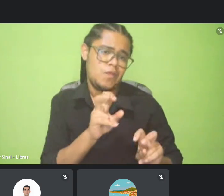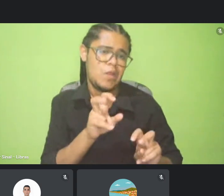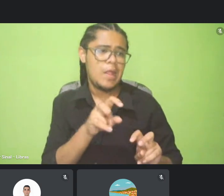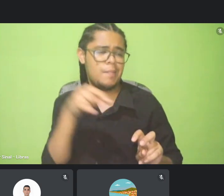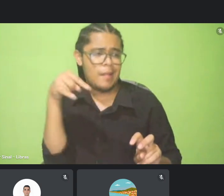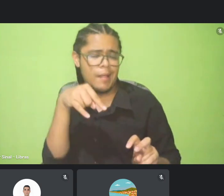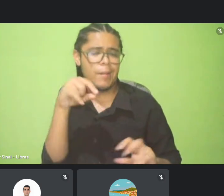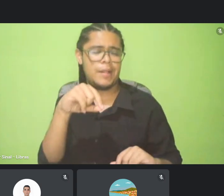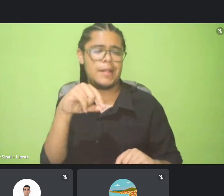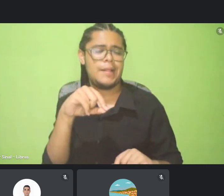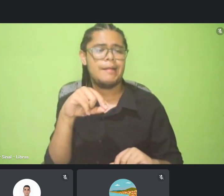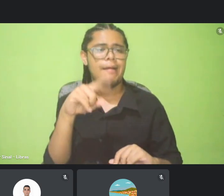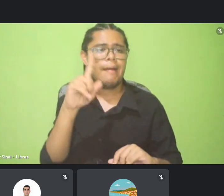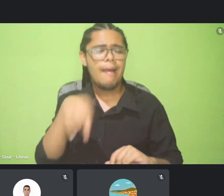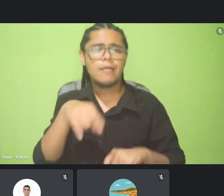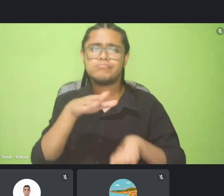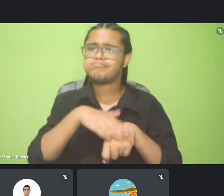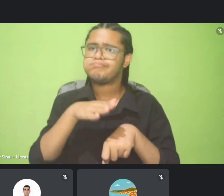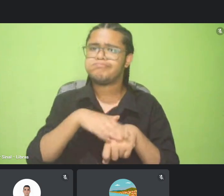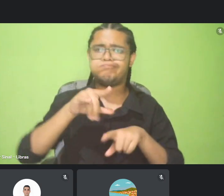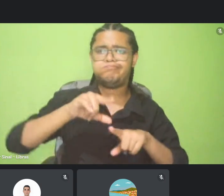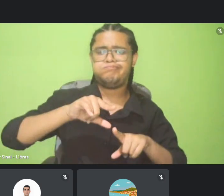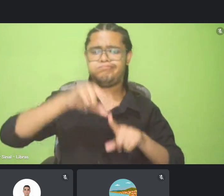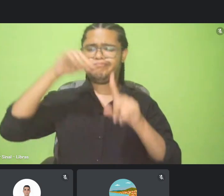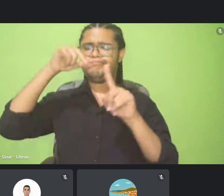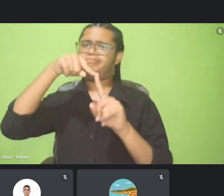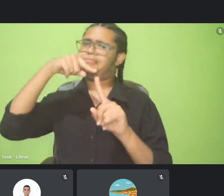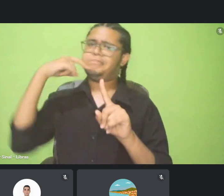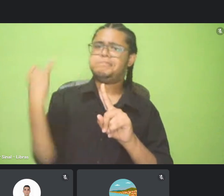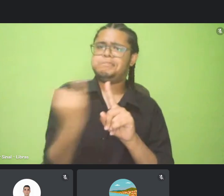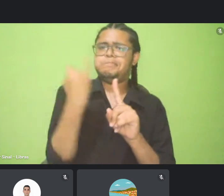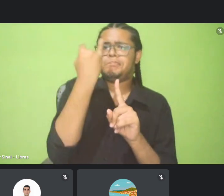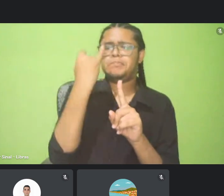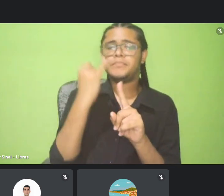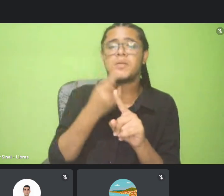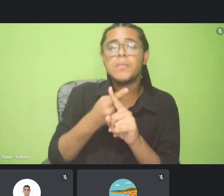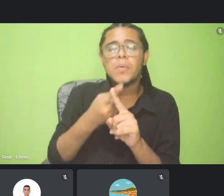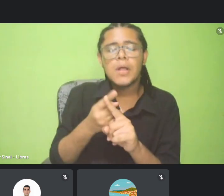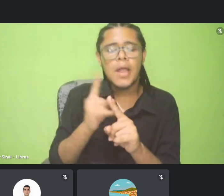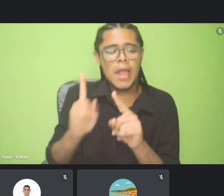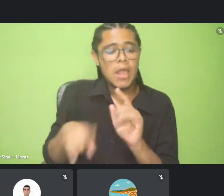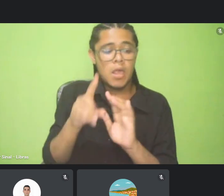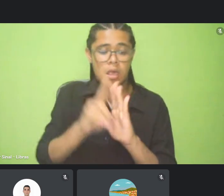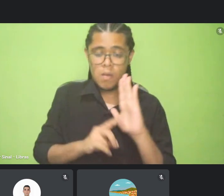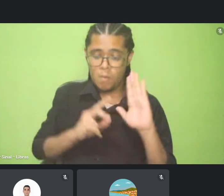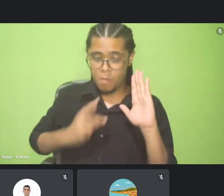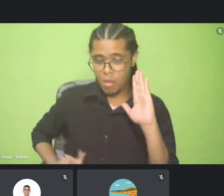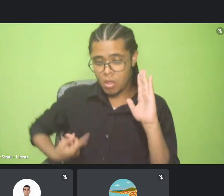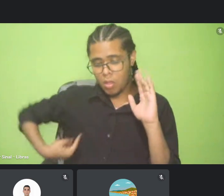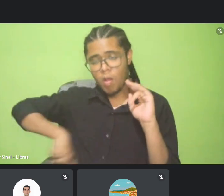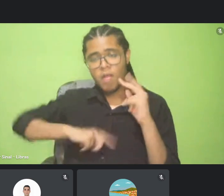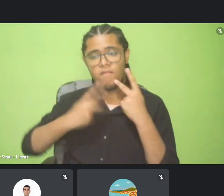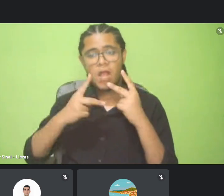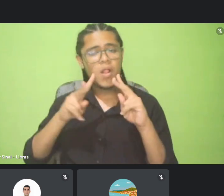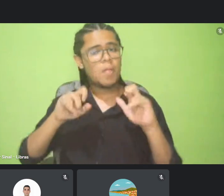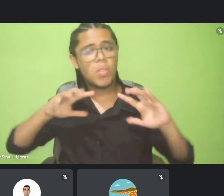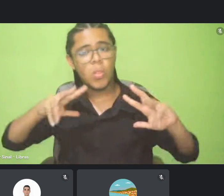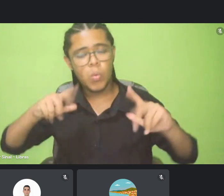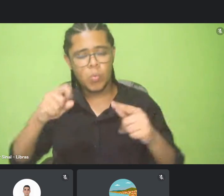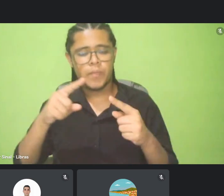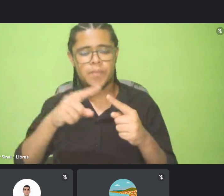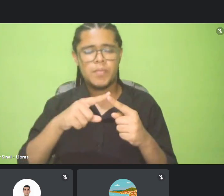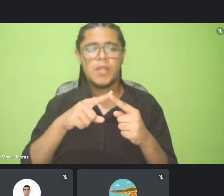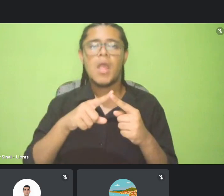tema prioritário, porque direitos humanos a gente fala sobre tudo, educação, saúde, segurança